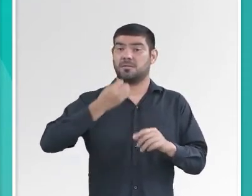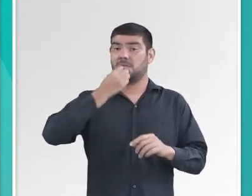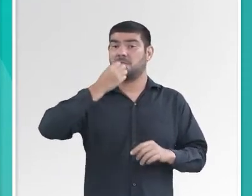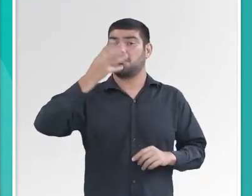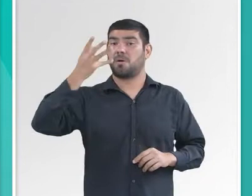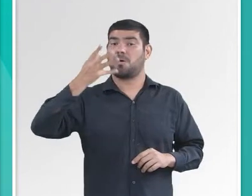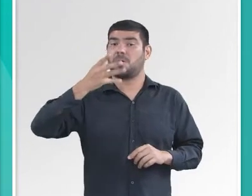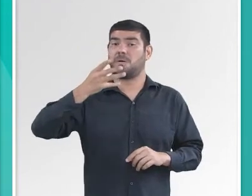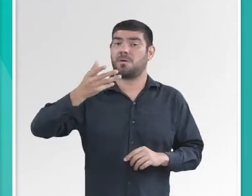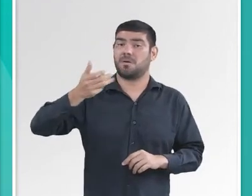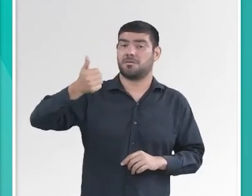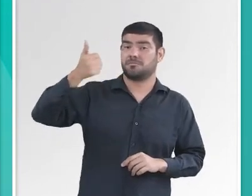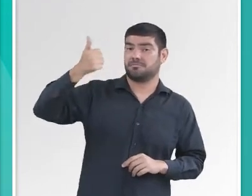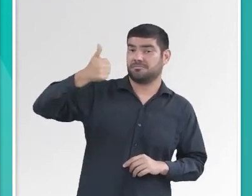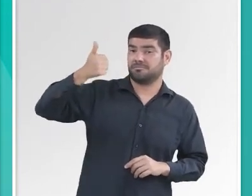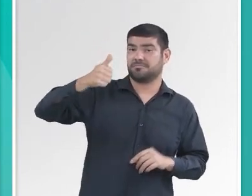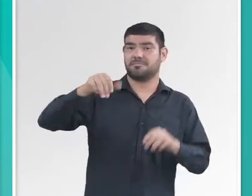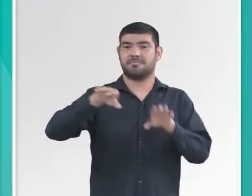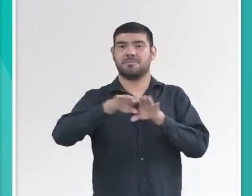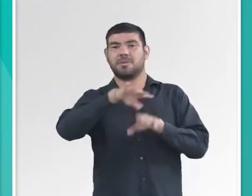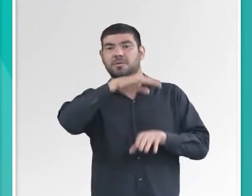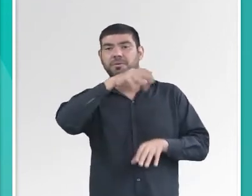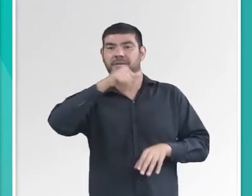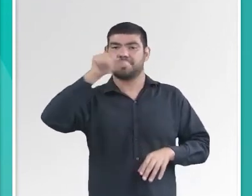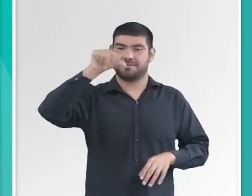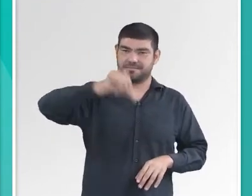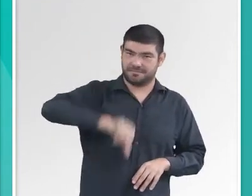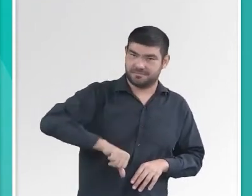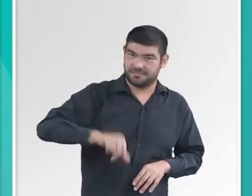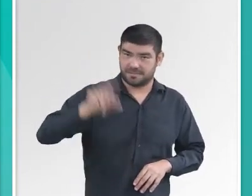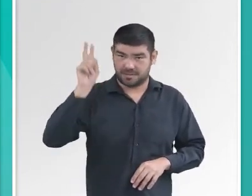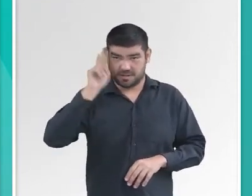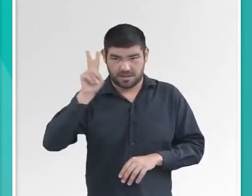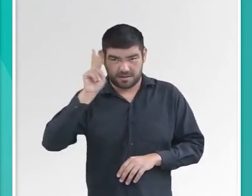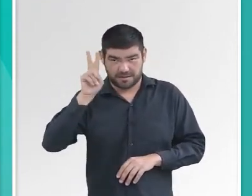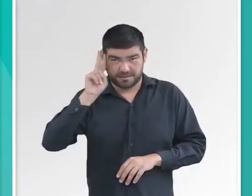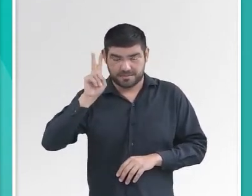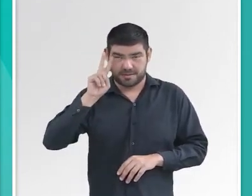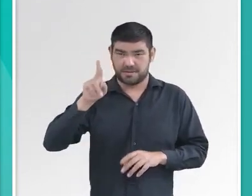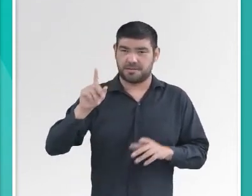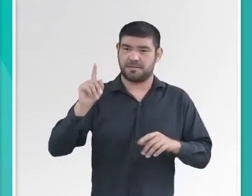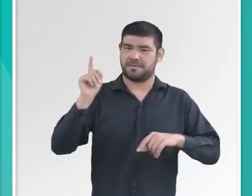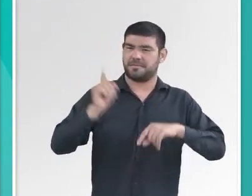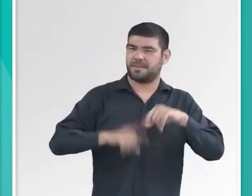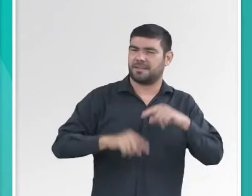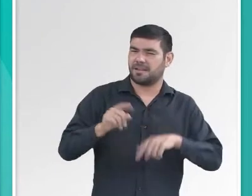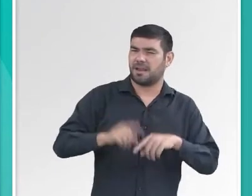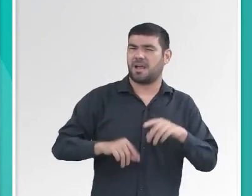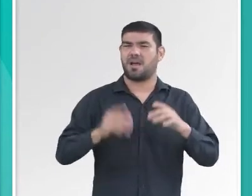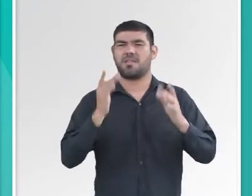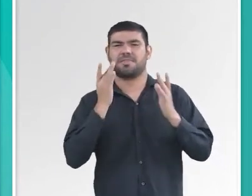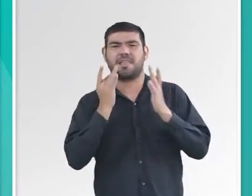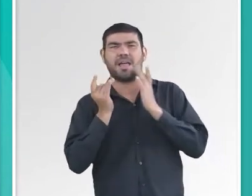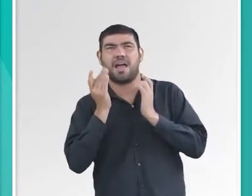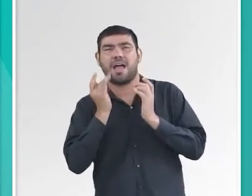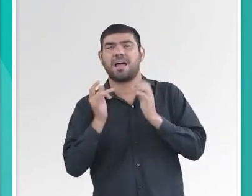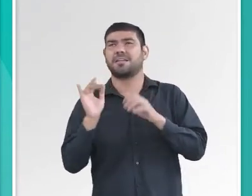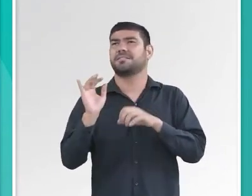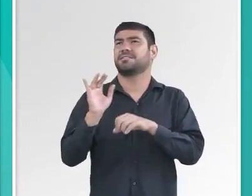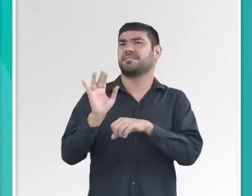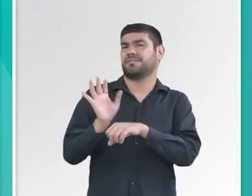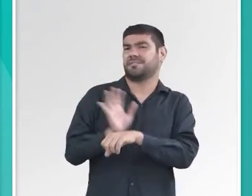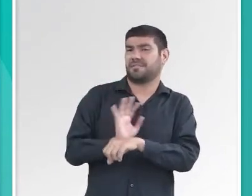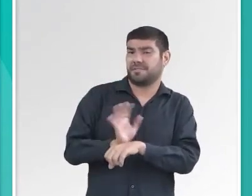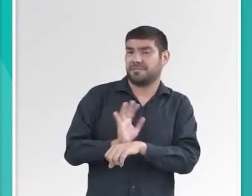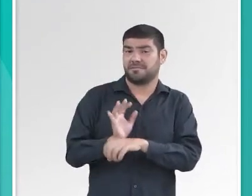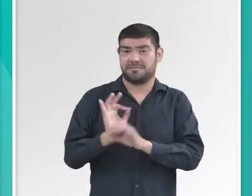tanto positivos quanto negativos. Lembrem que uma obra, uma peça de teatro, um filme,